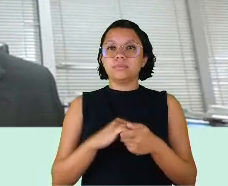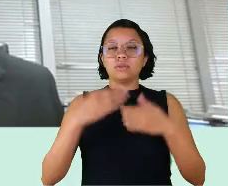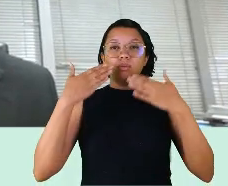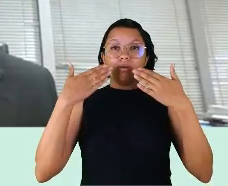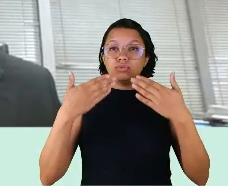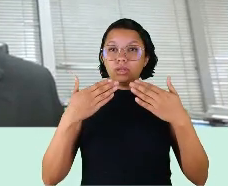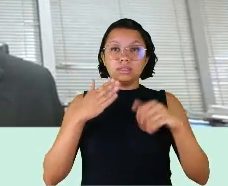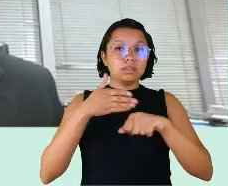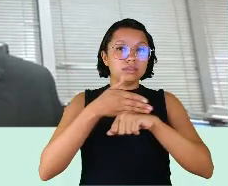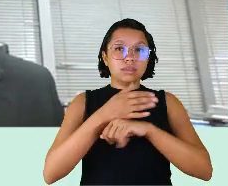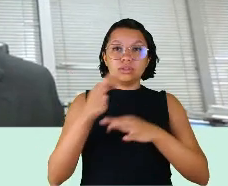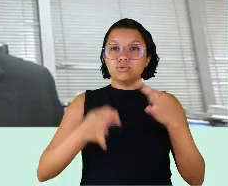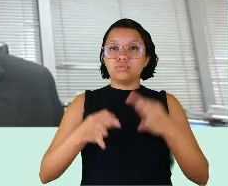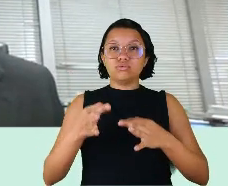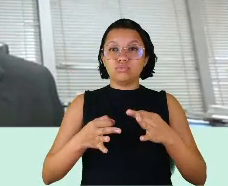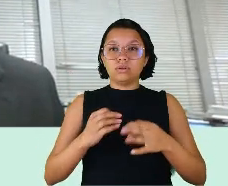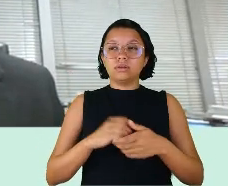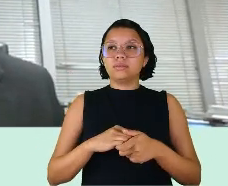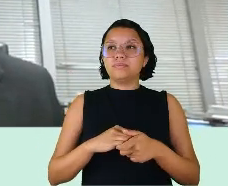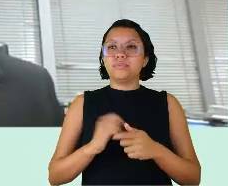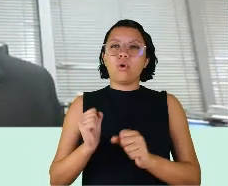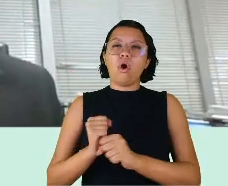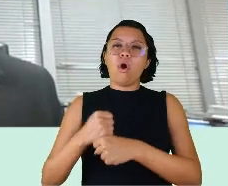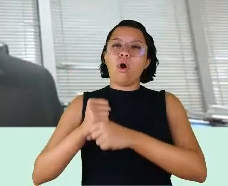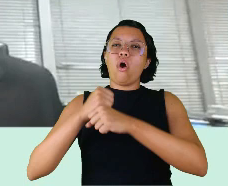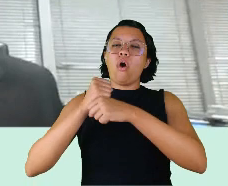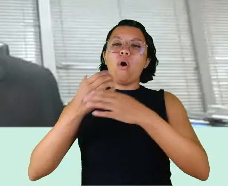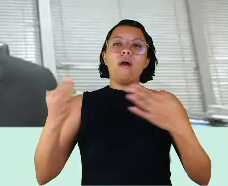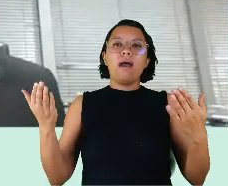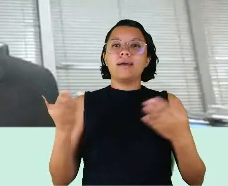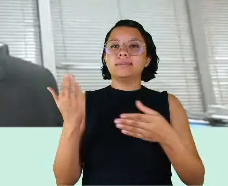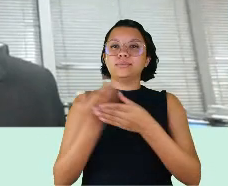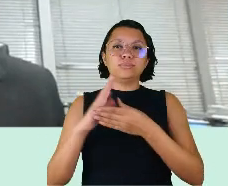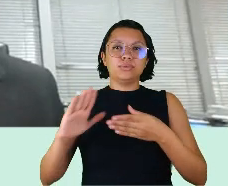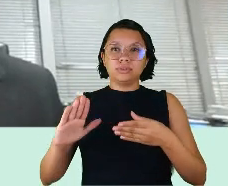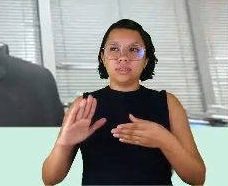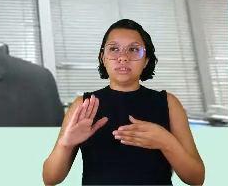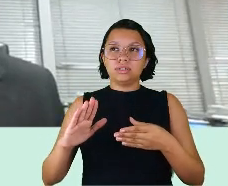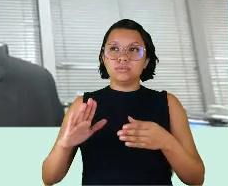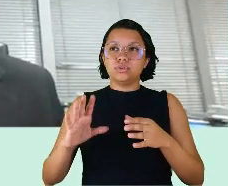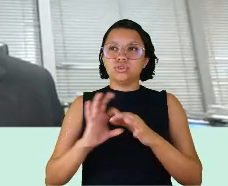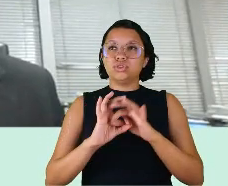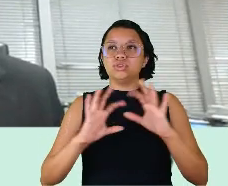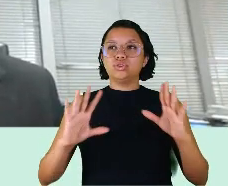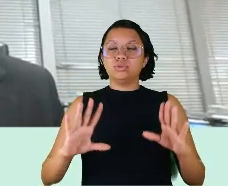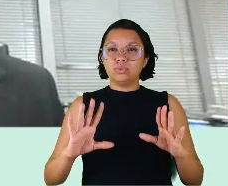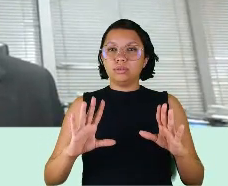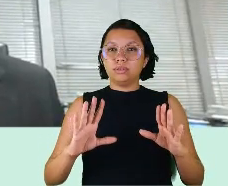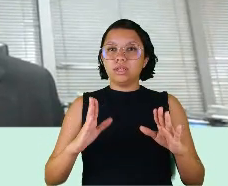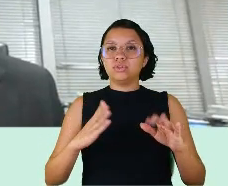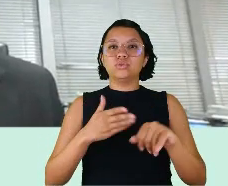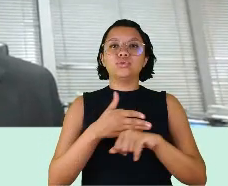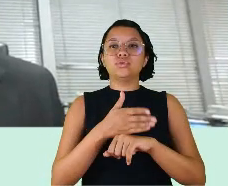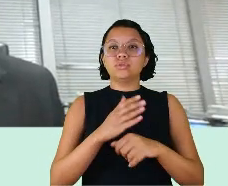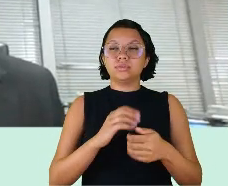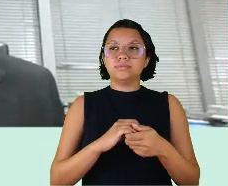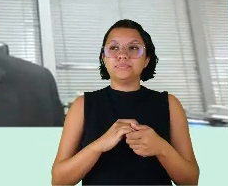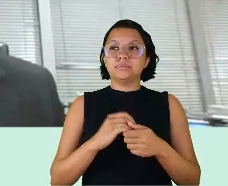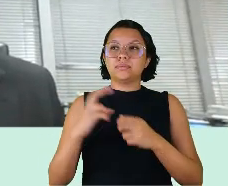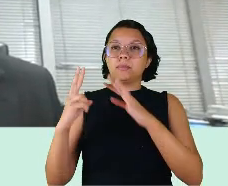uma audiência, acesso ao juiz. Acho que construir esse processo de disponibilidade do